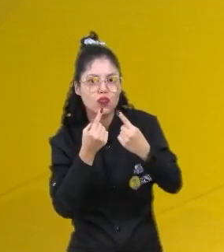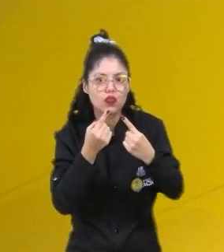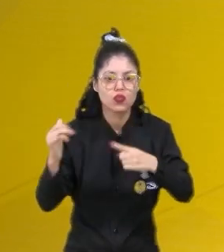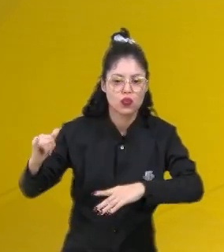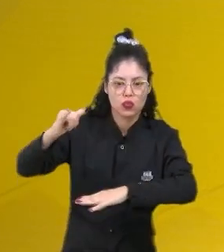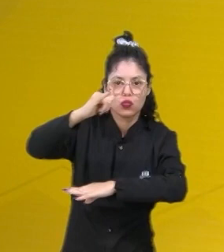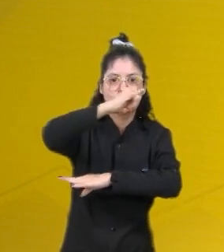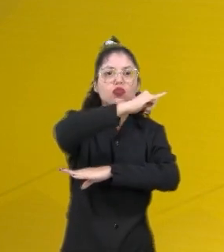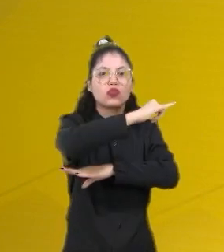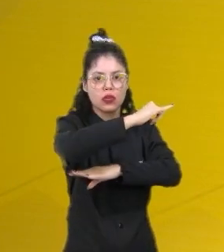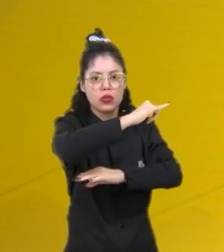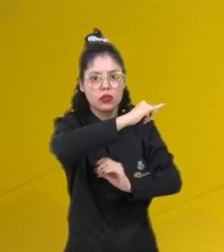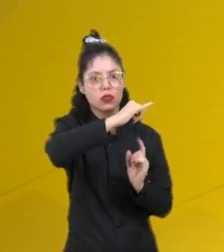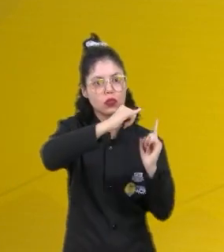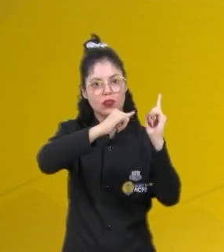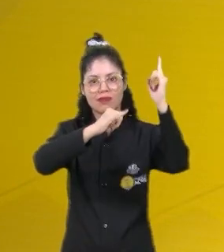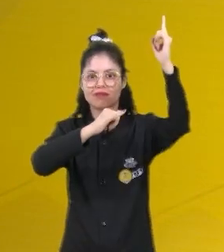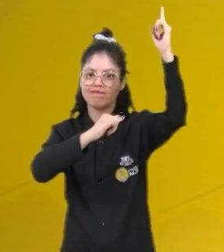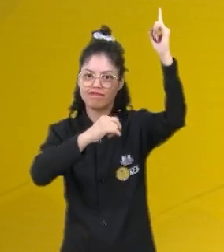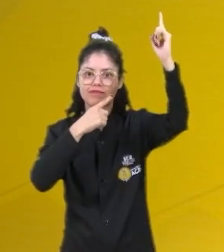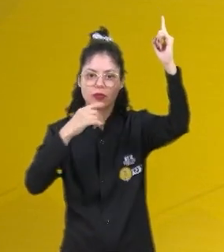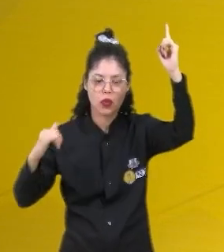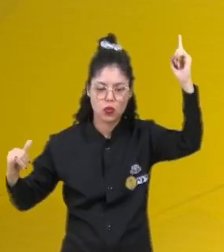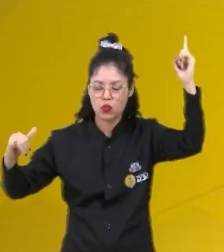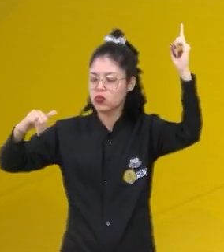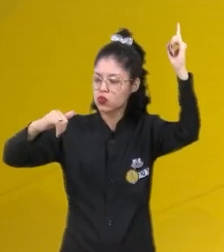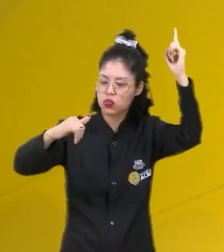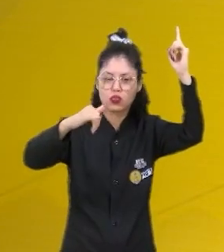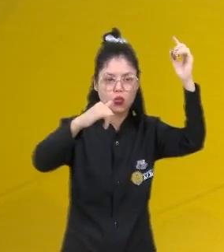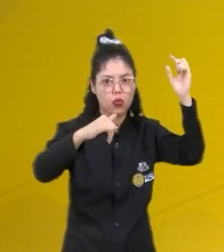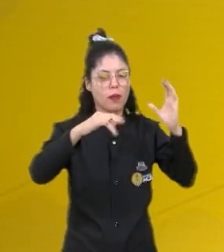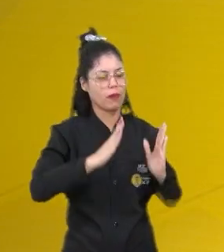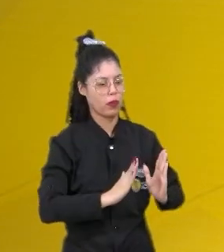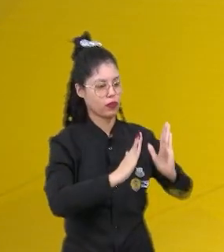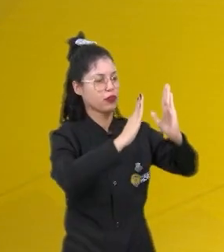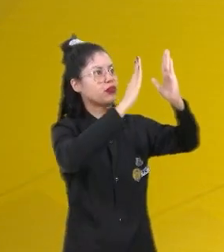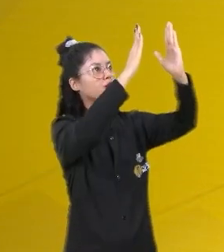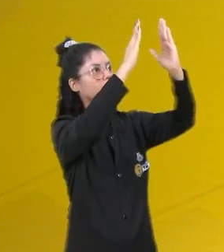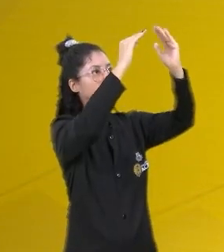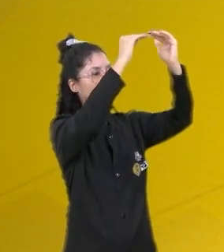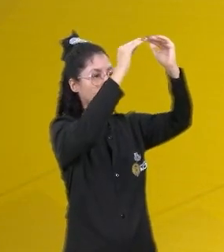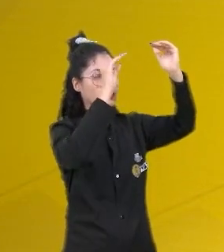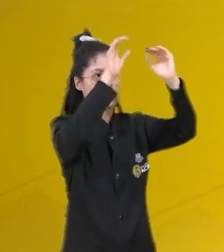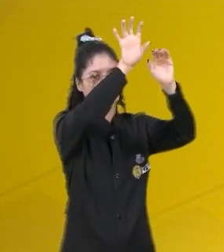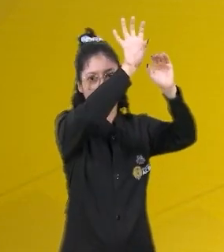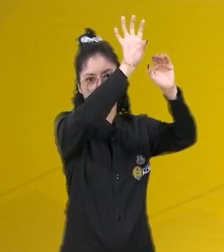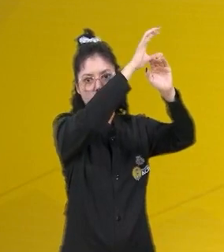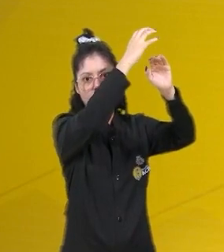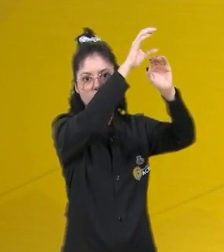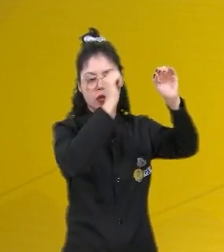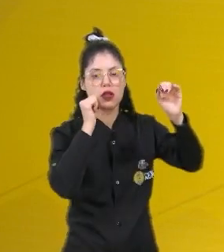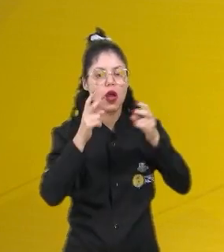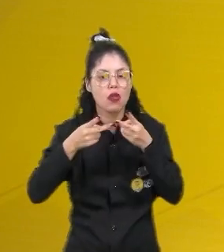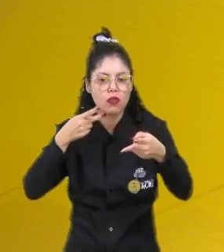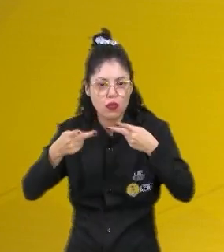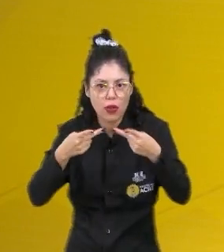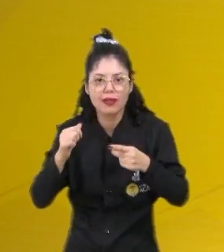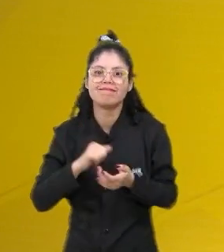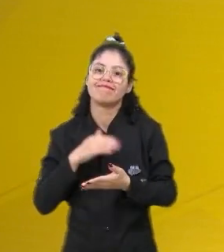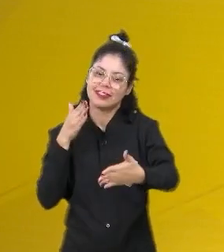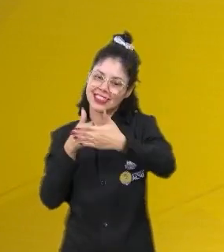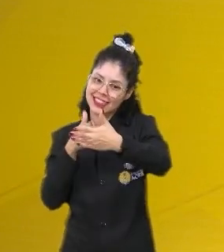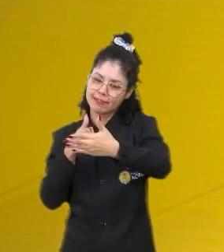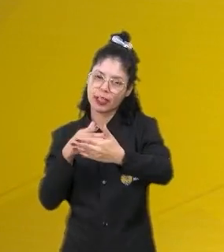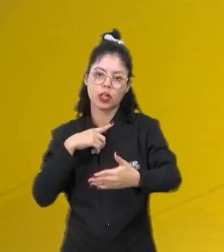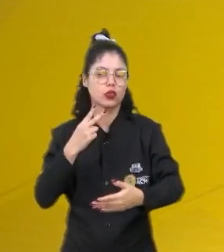também acontece, em algum momento você já colocou seus fones de ouvido e você notou ou percebeu que alguém estava lhe chamando?